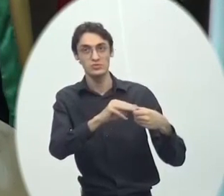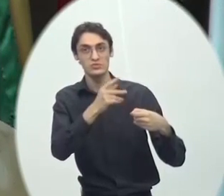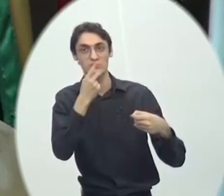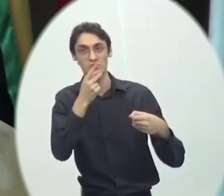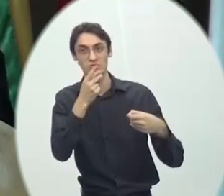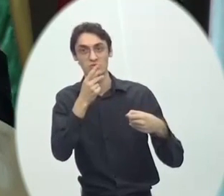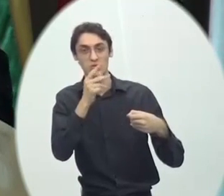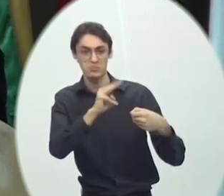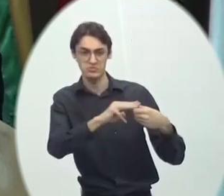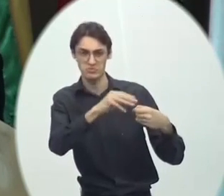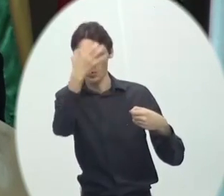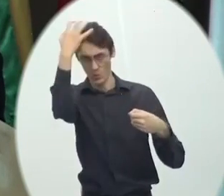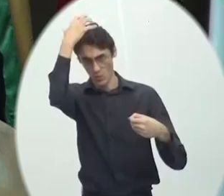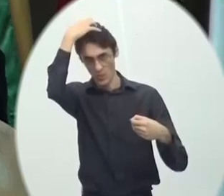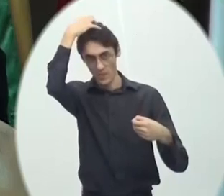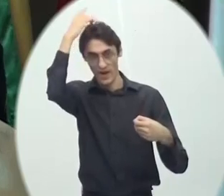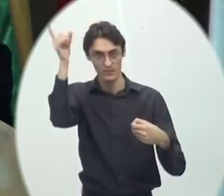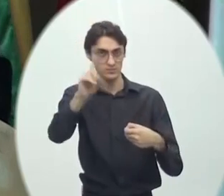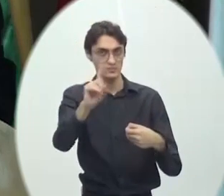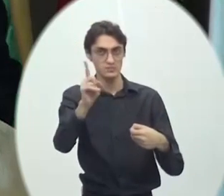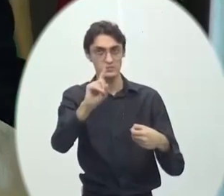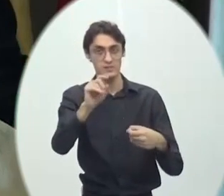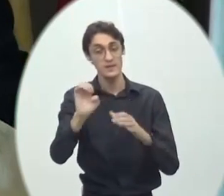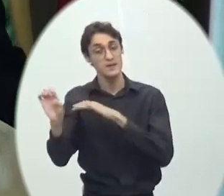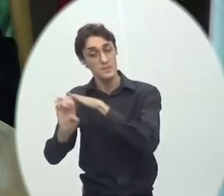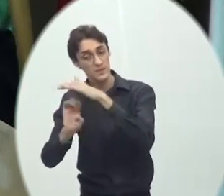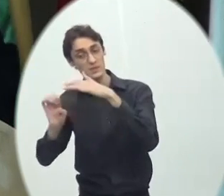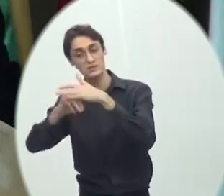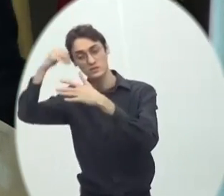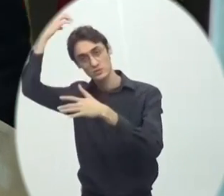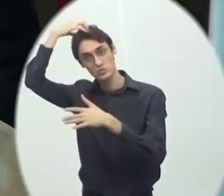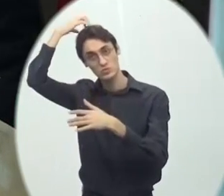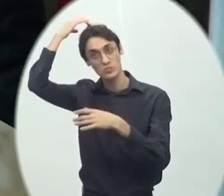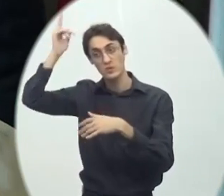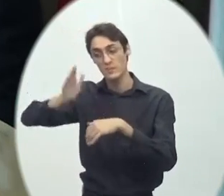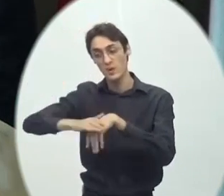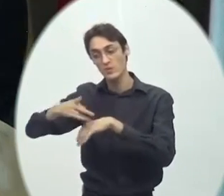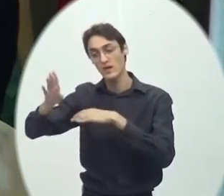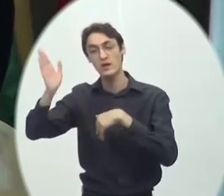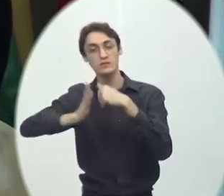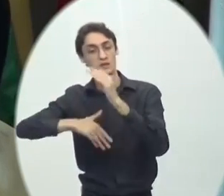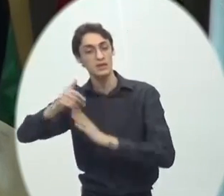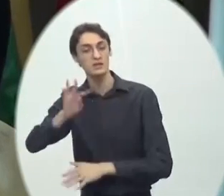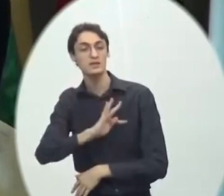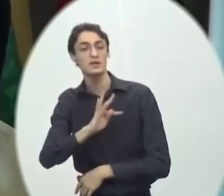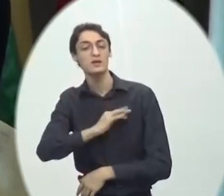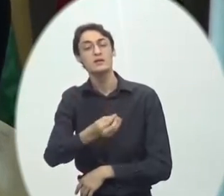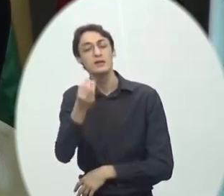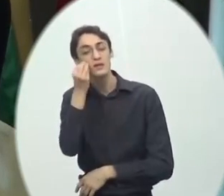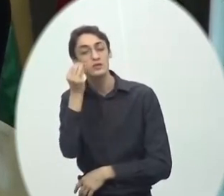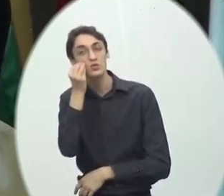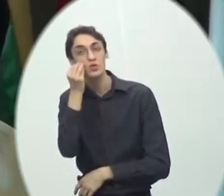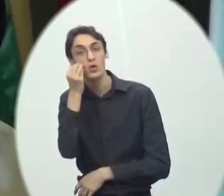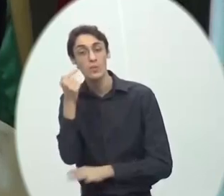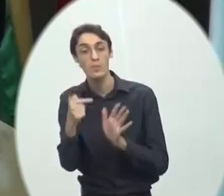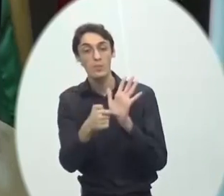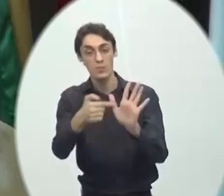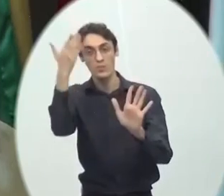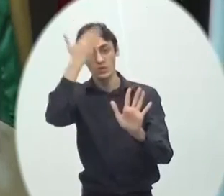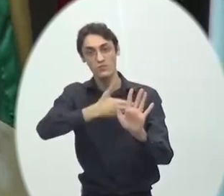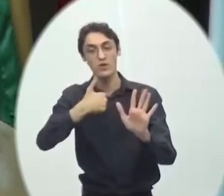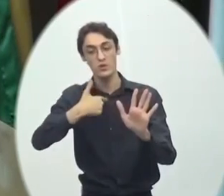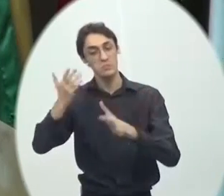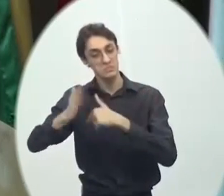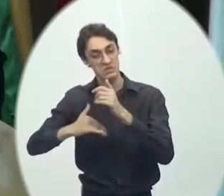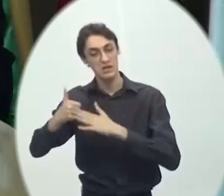é culpado, coisa e tal. Estou dizendo que a empresa, por uma empresa que tem habilidade para fazer isso, ela testou que tinha habilidades. Vai lá, me faz,